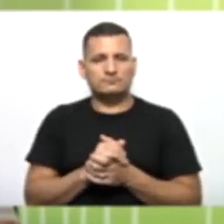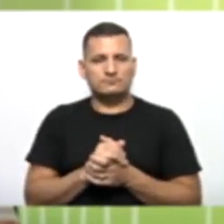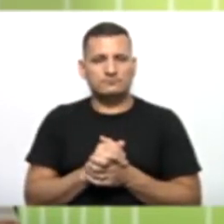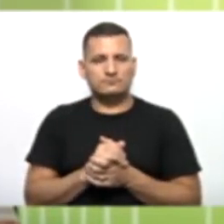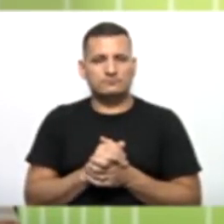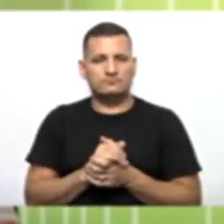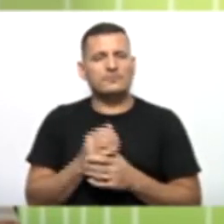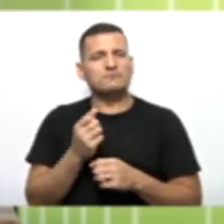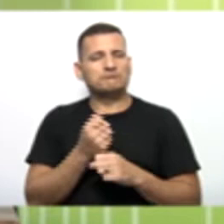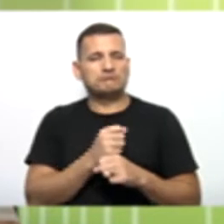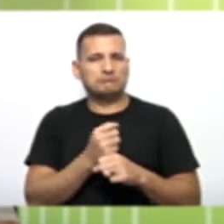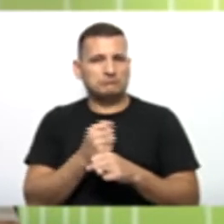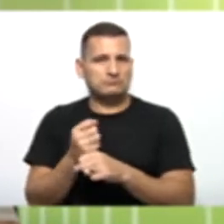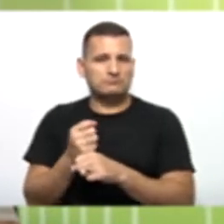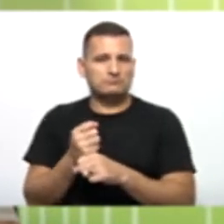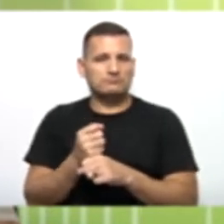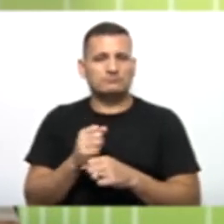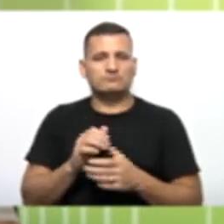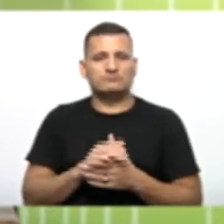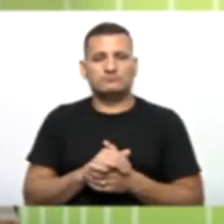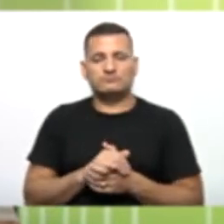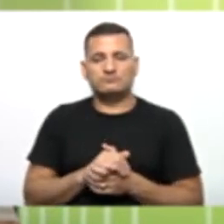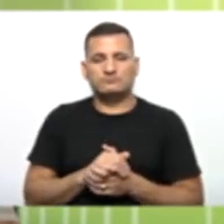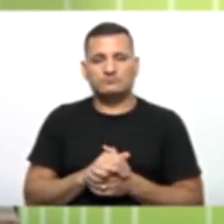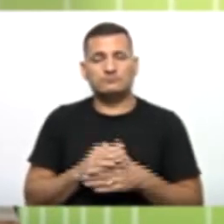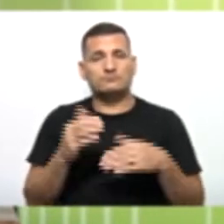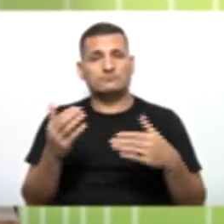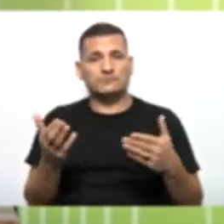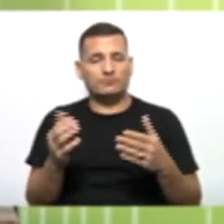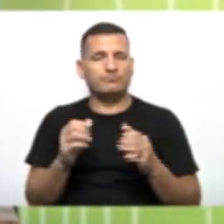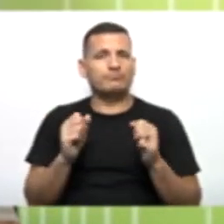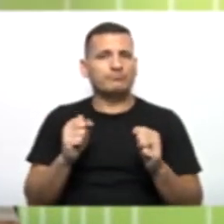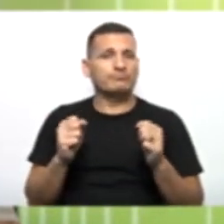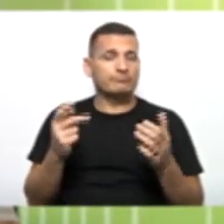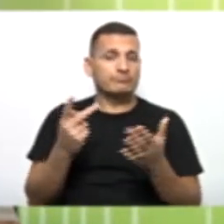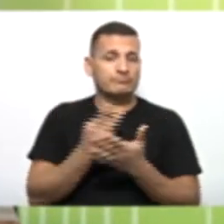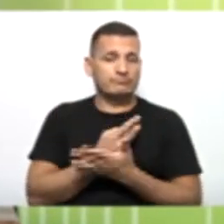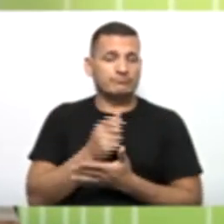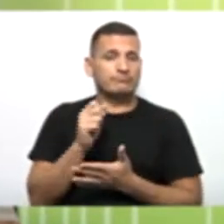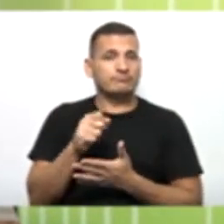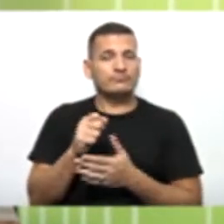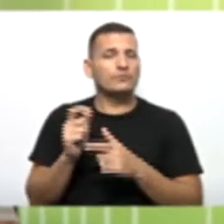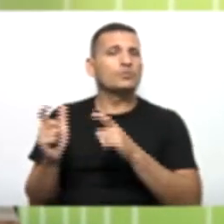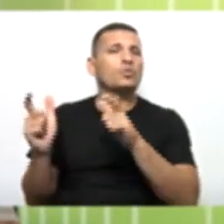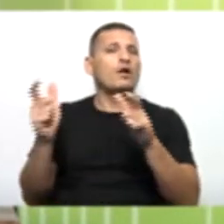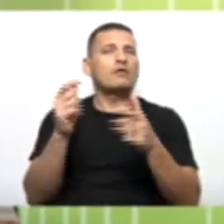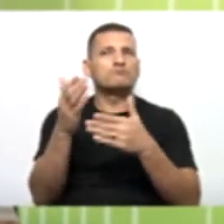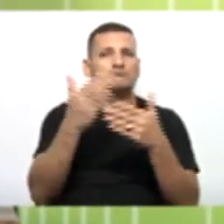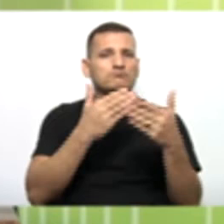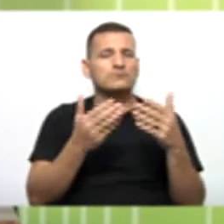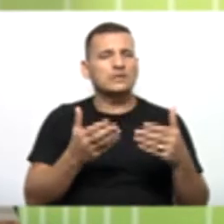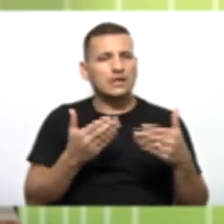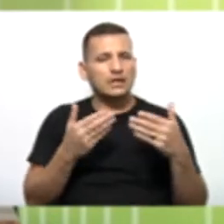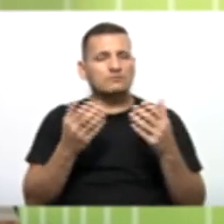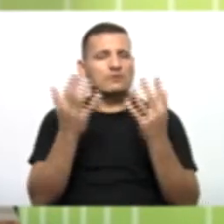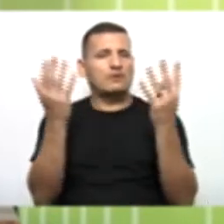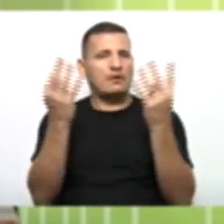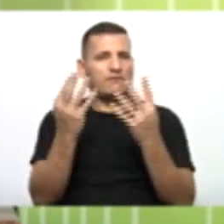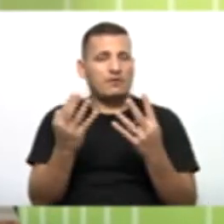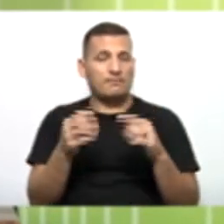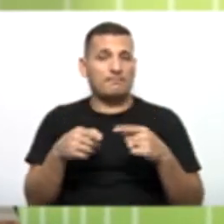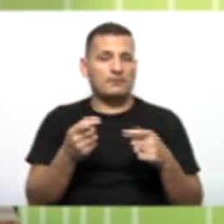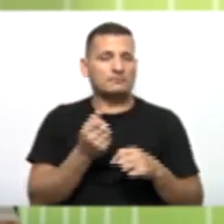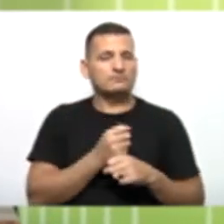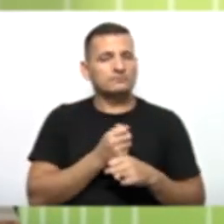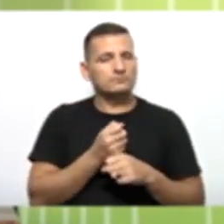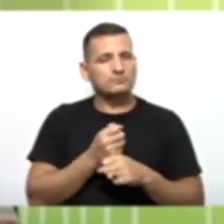vários anos. E aí, em uma certa época do ano, pode sim nevar em um local bastante quente. Mas com o passar dos